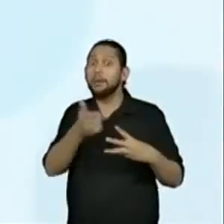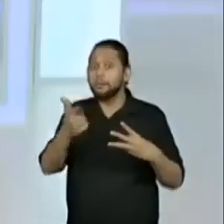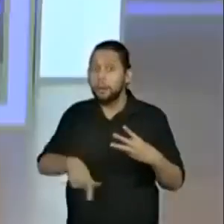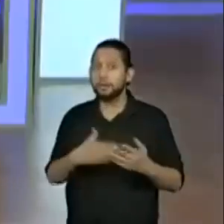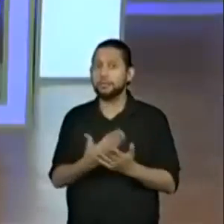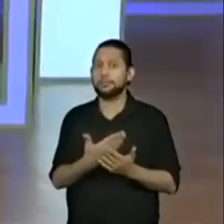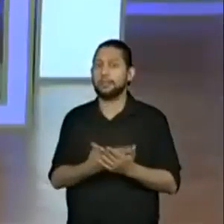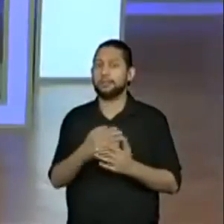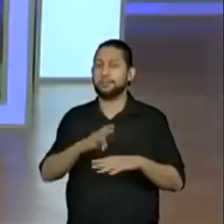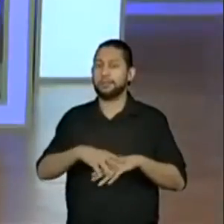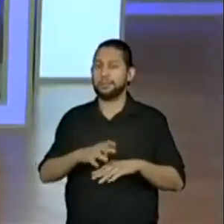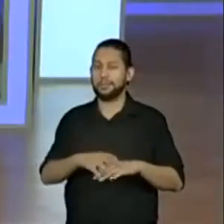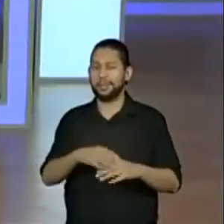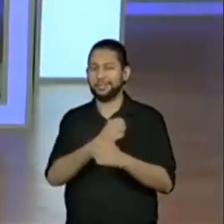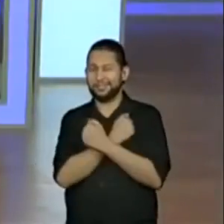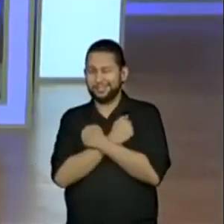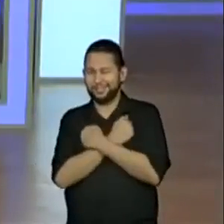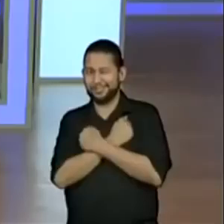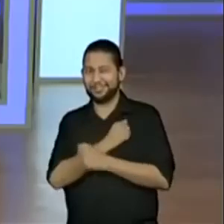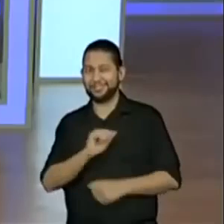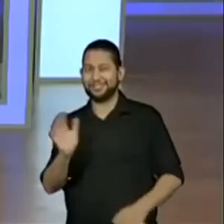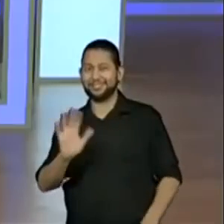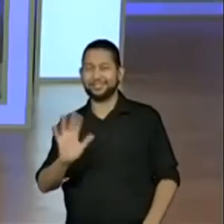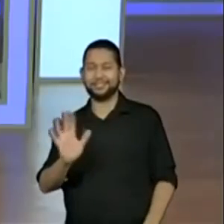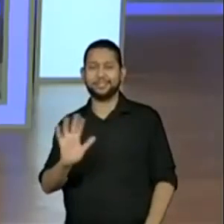de matemática grande